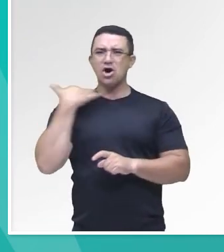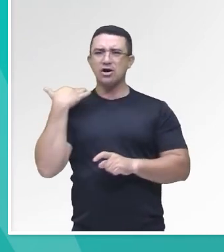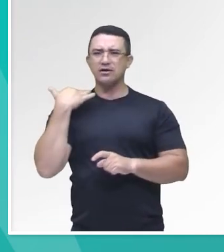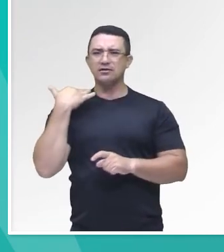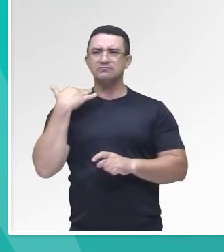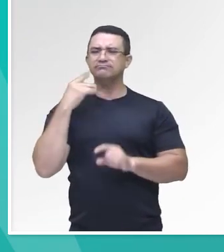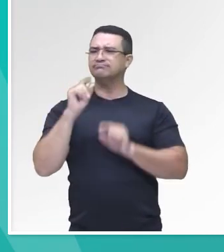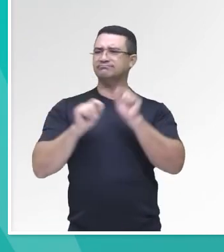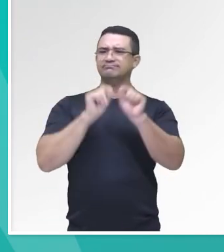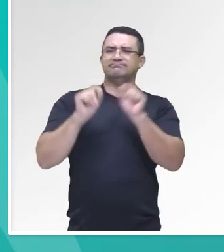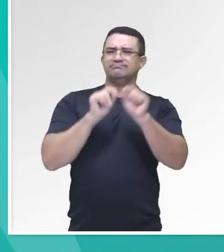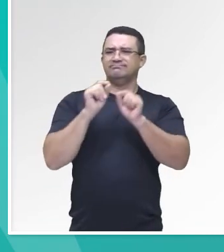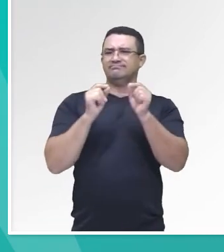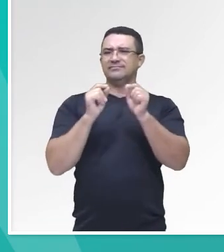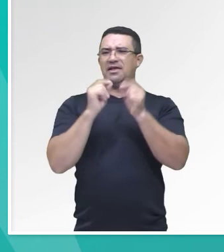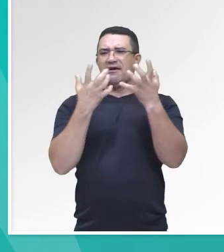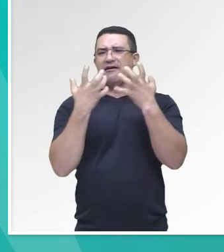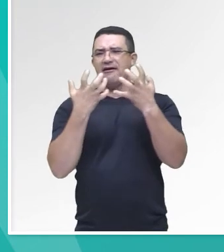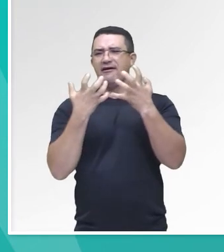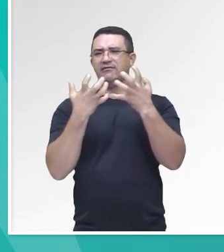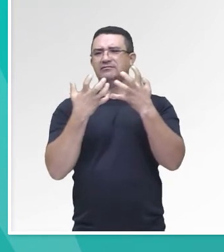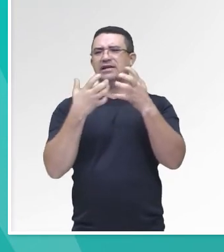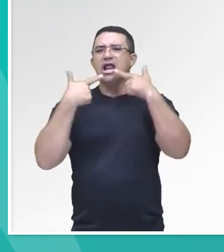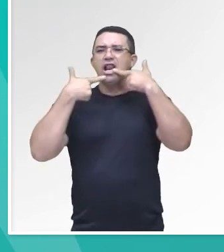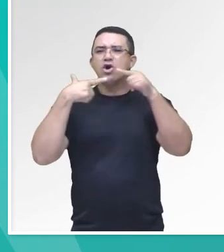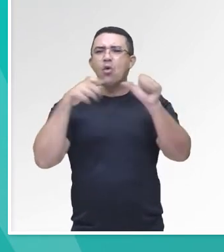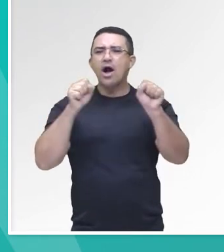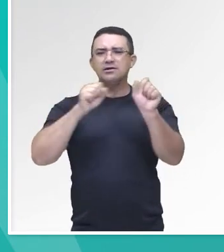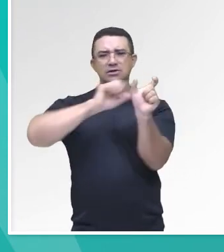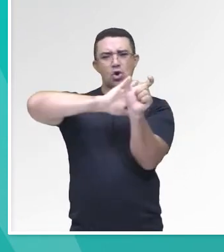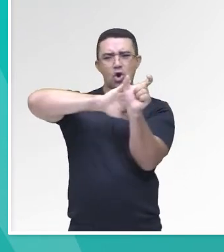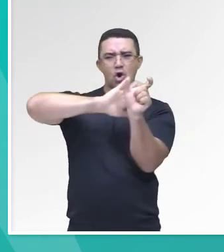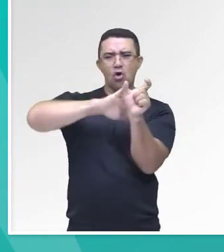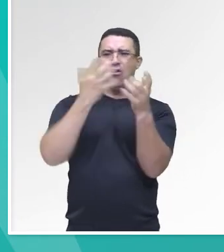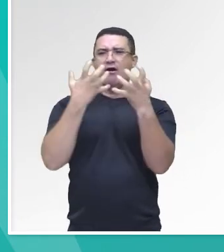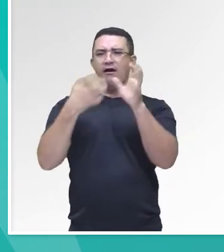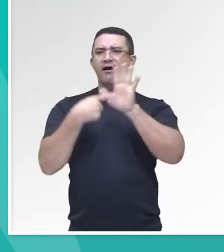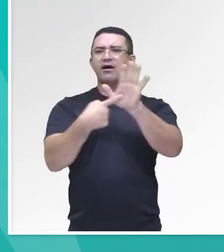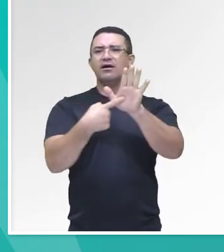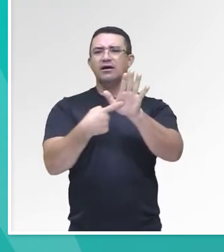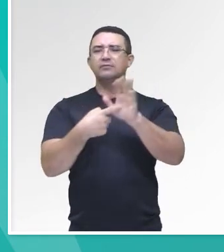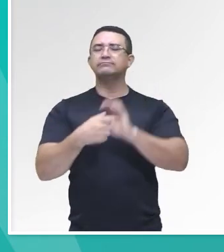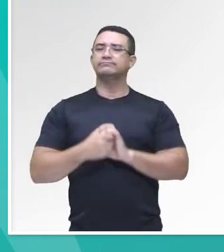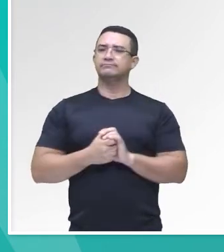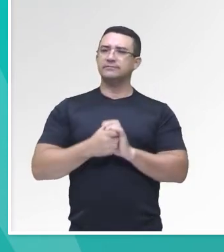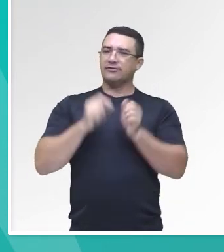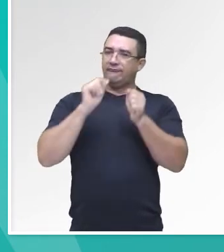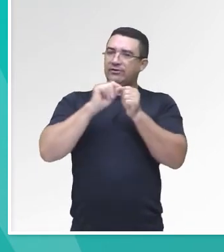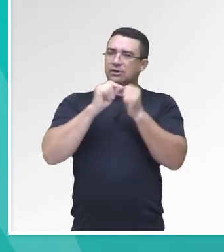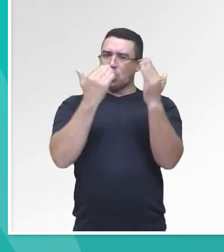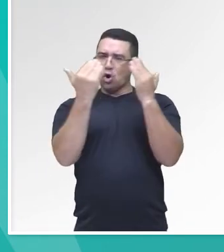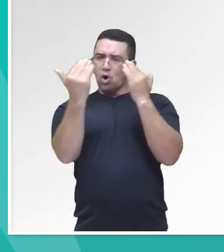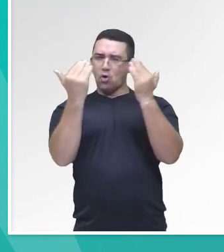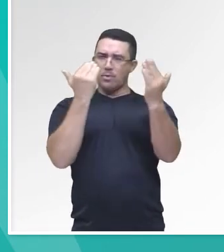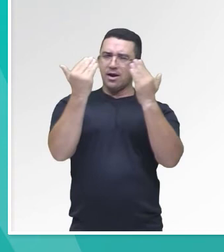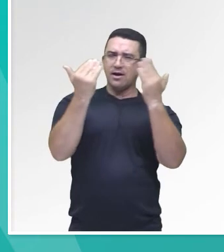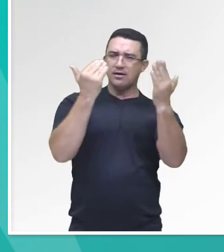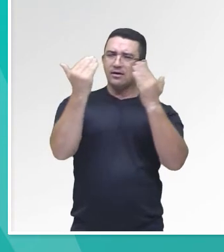O que ele quer dizer, né, nessa linguagem conotativa? Ele faz uma comparação.